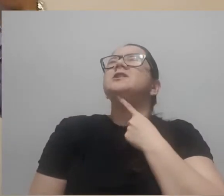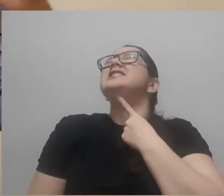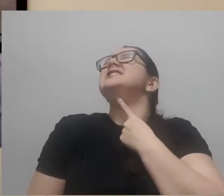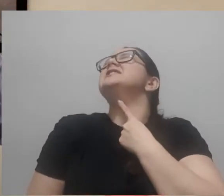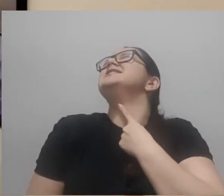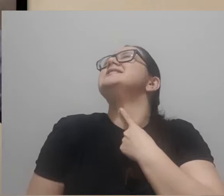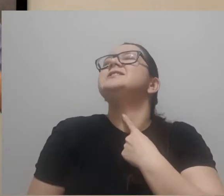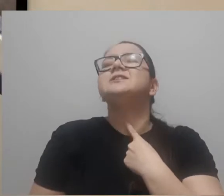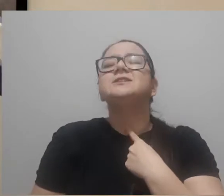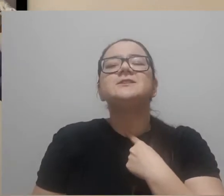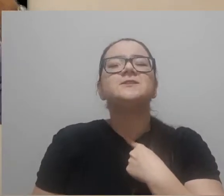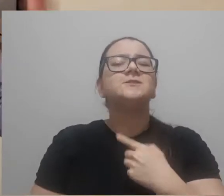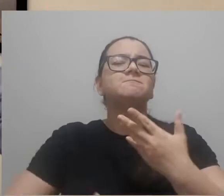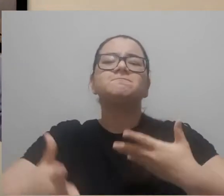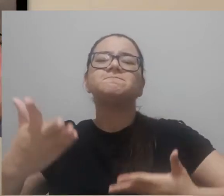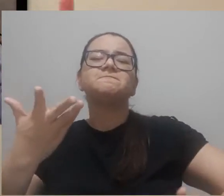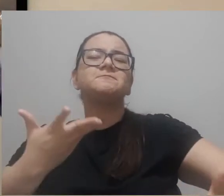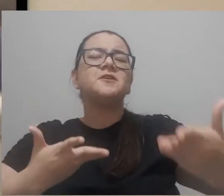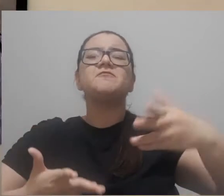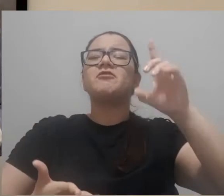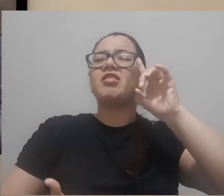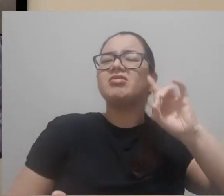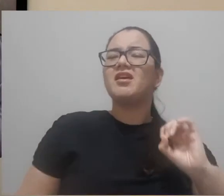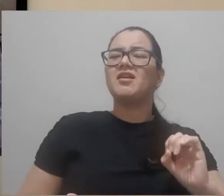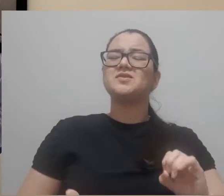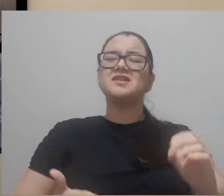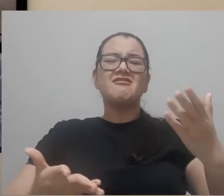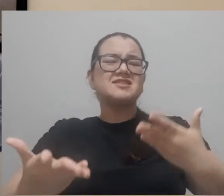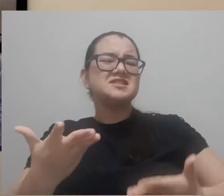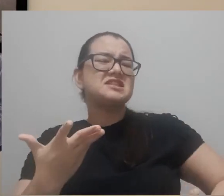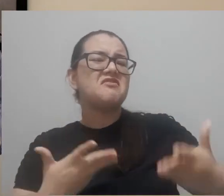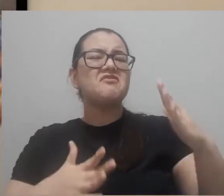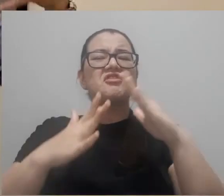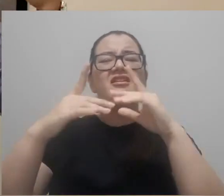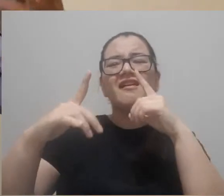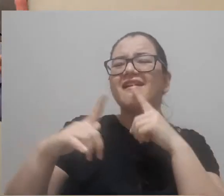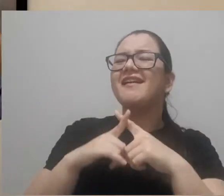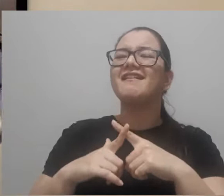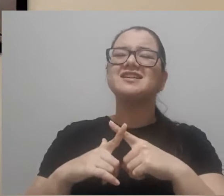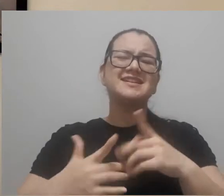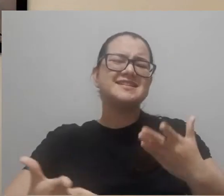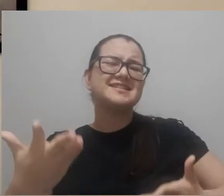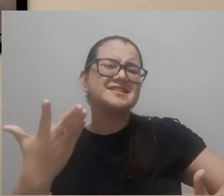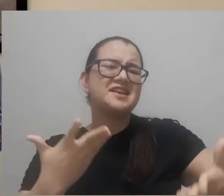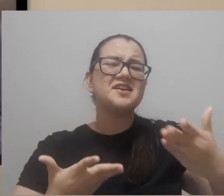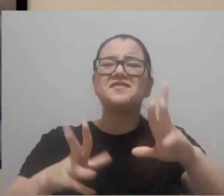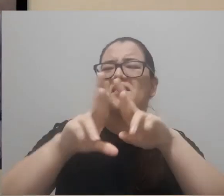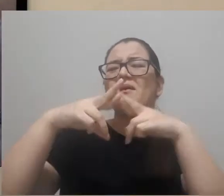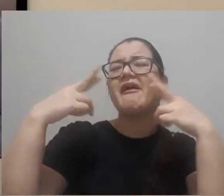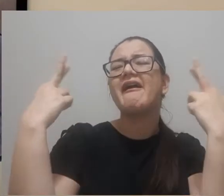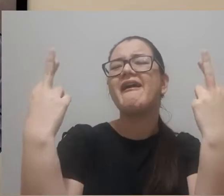servir à igreja, servir ao reino, servir às pessoas, quando a palavra de Deus tem primazia em